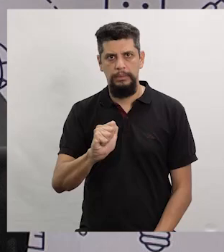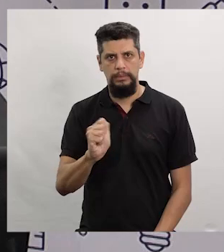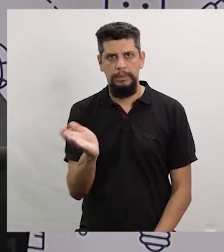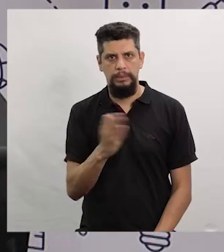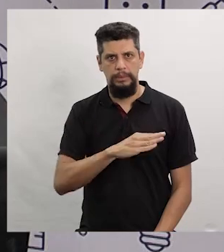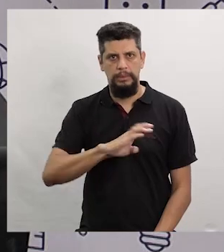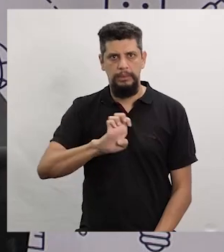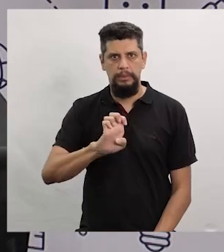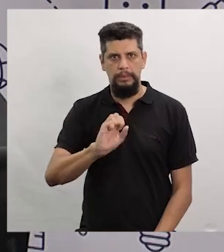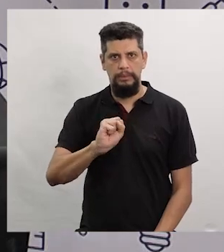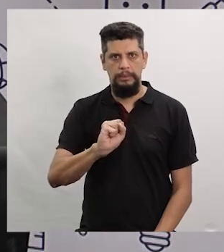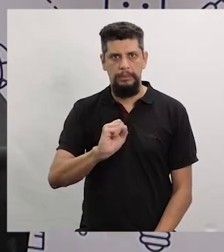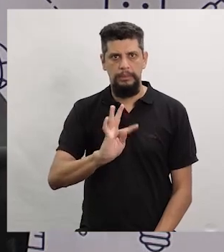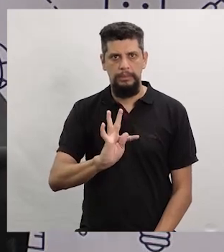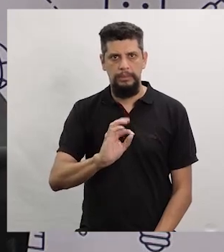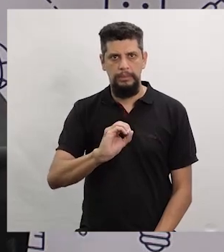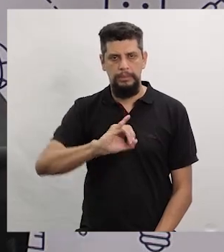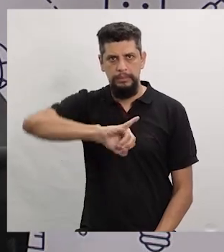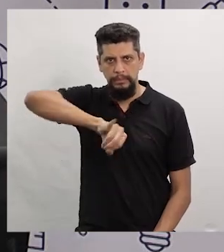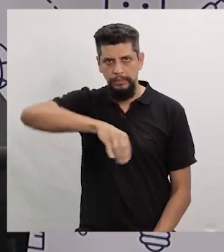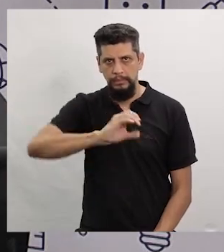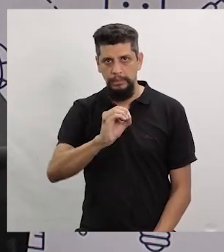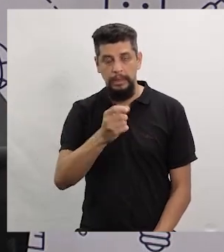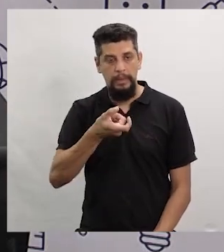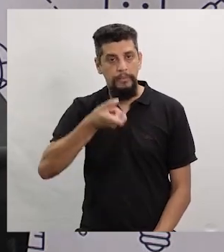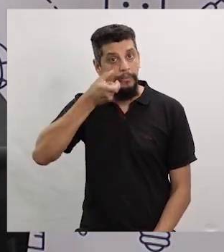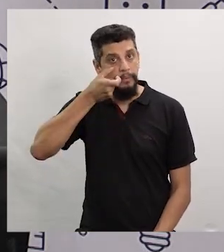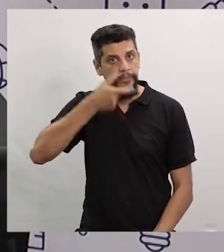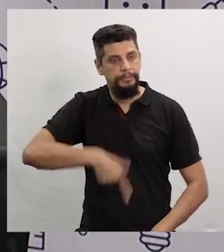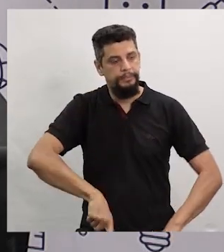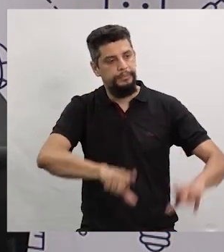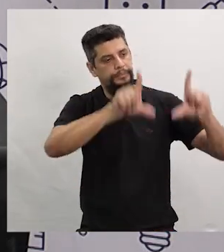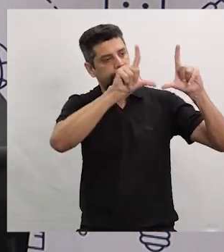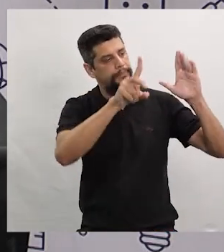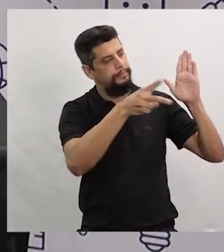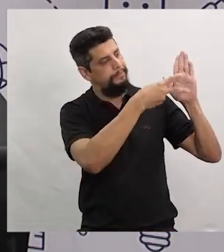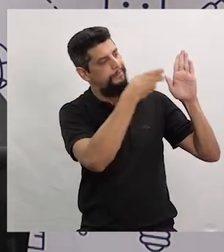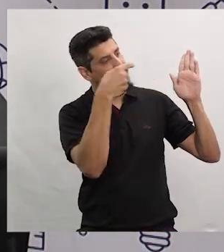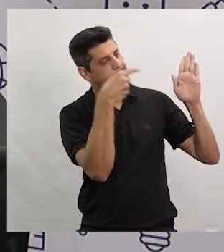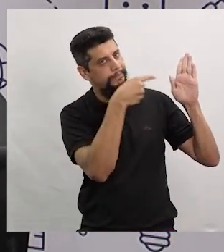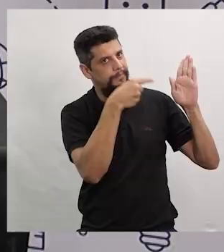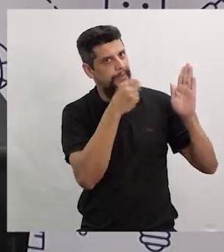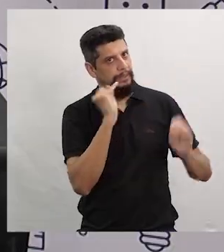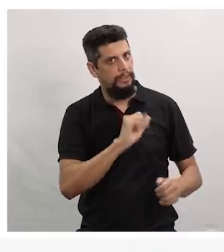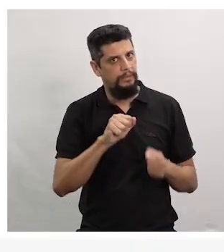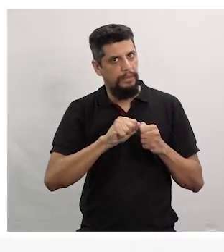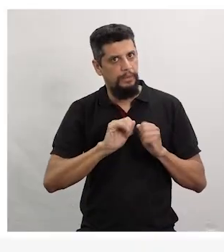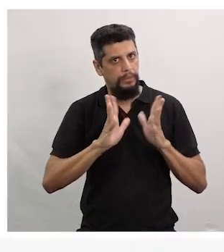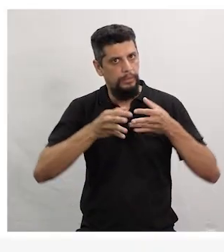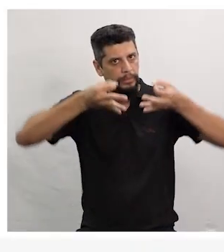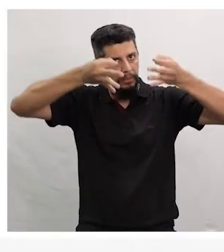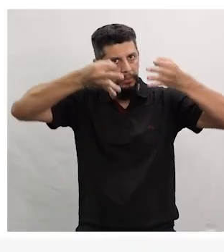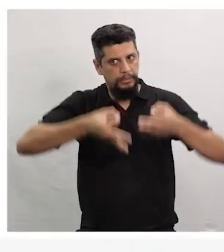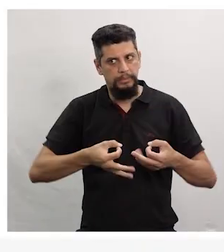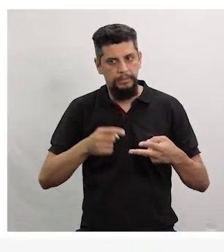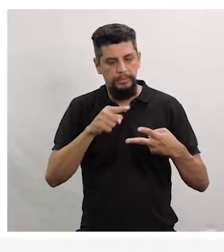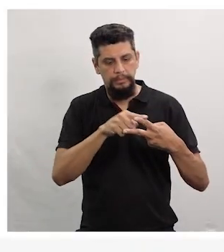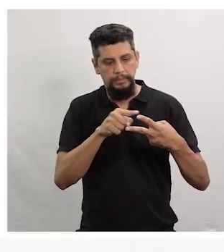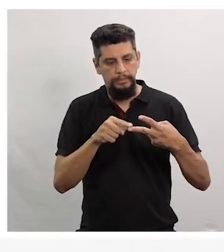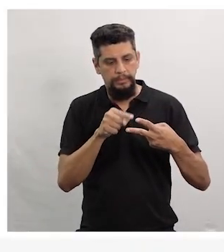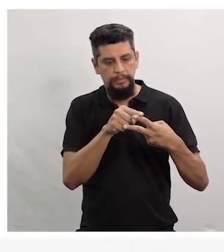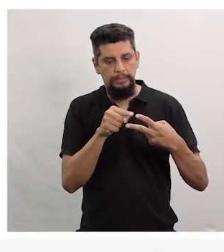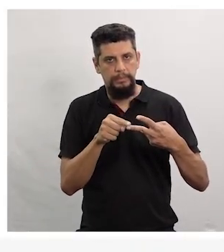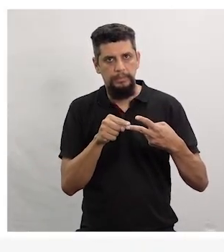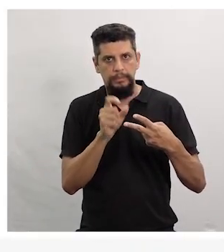estojo escola vamos acompanhar lá na tela para ver se nós acertamos Olha lá então lá